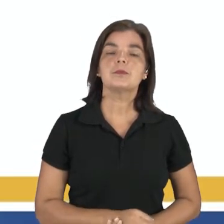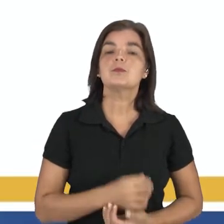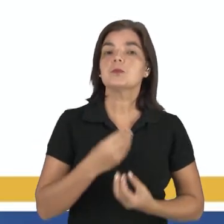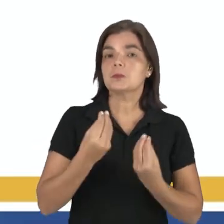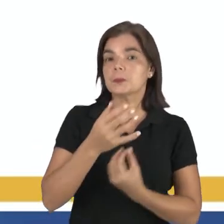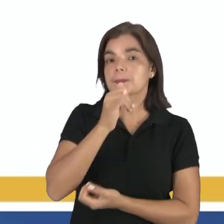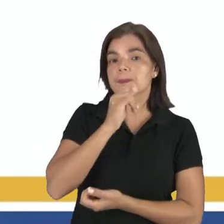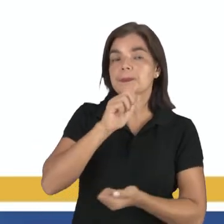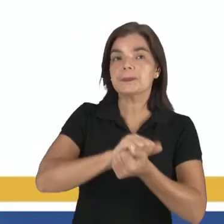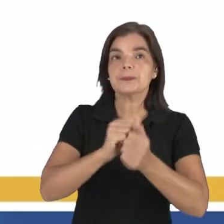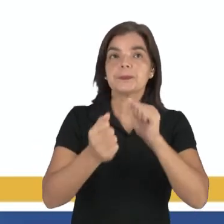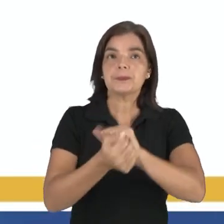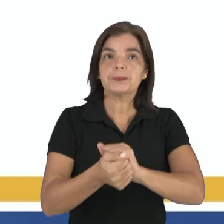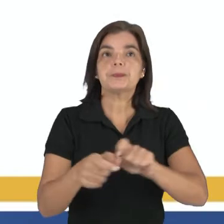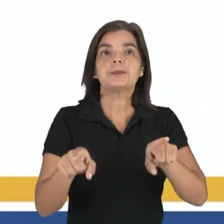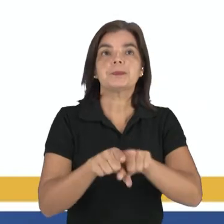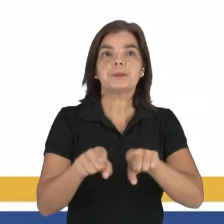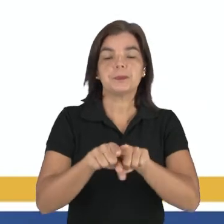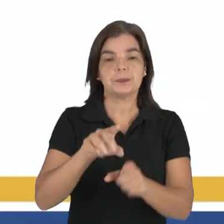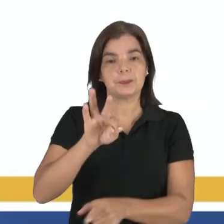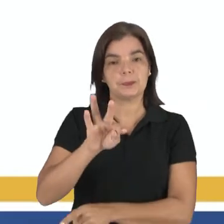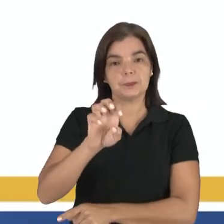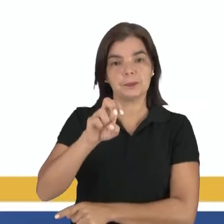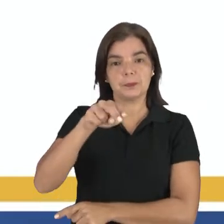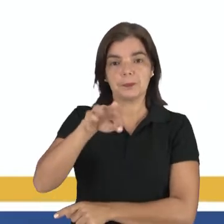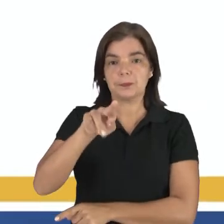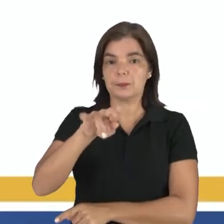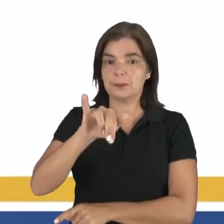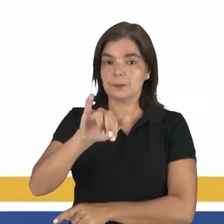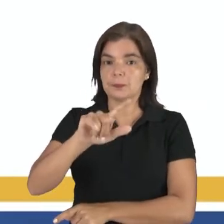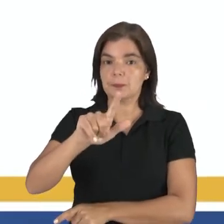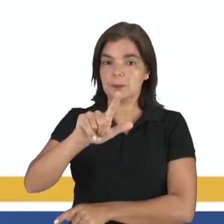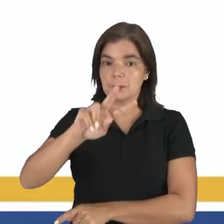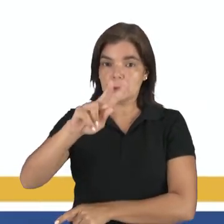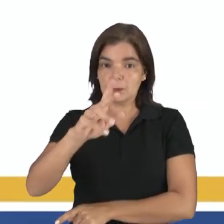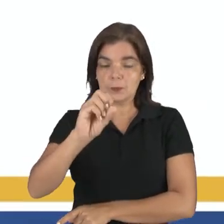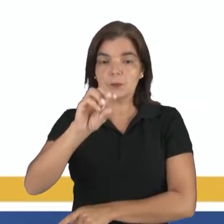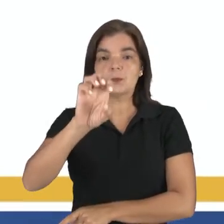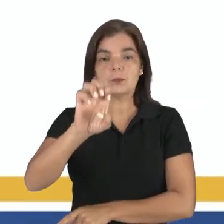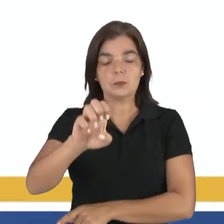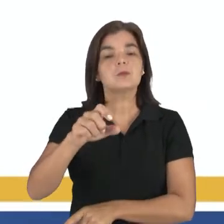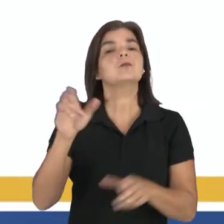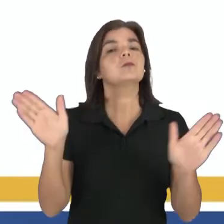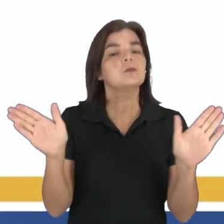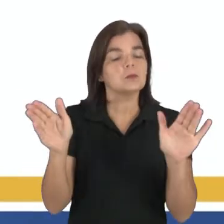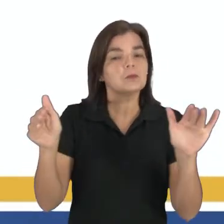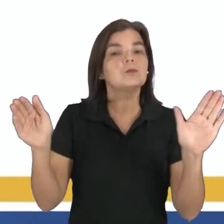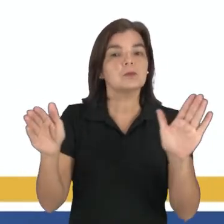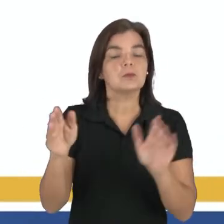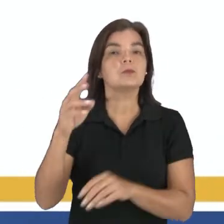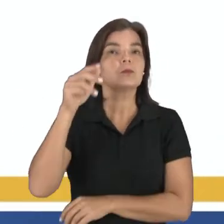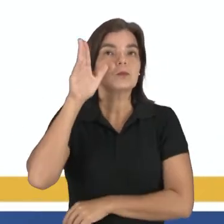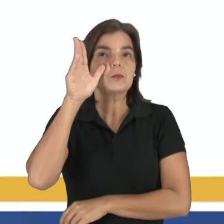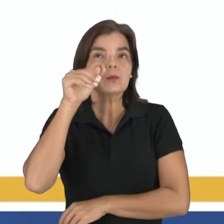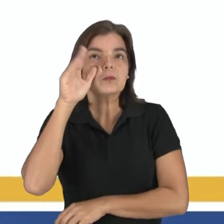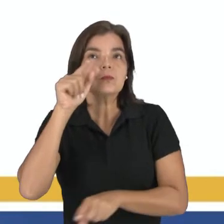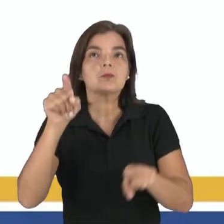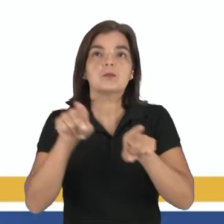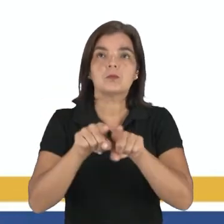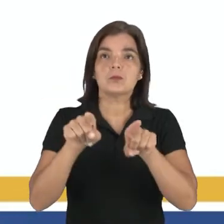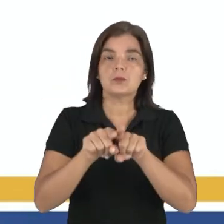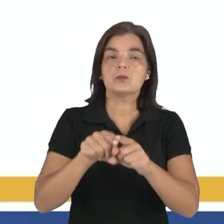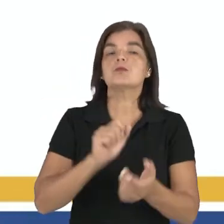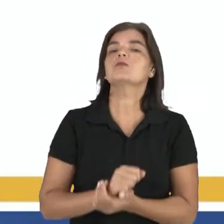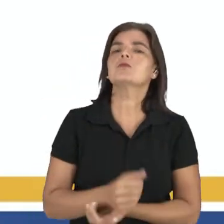Como exemplo de adaptação, nós temos os tentrilhões, que são aves que foram observadas apenas na região de Galápagos e